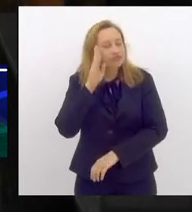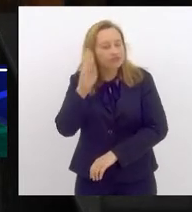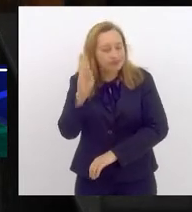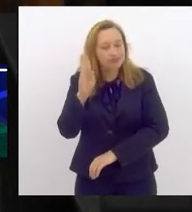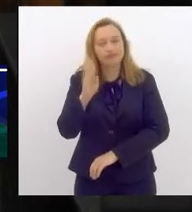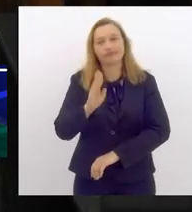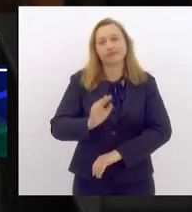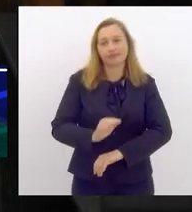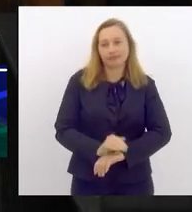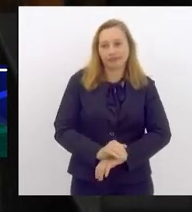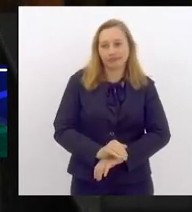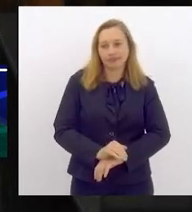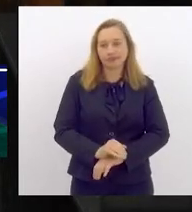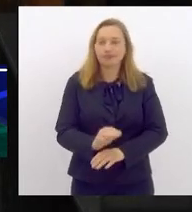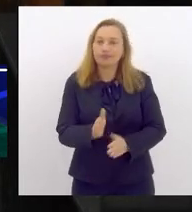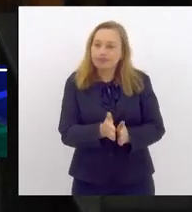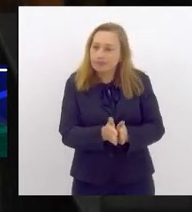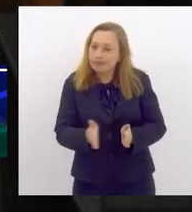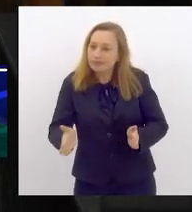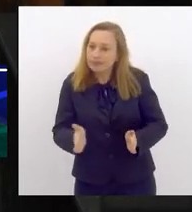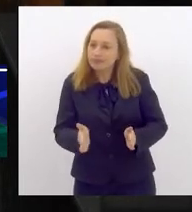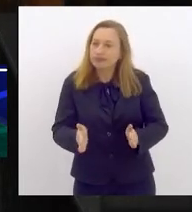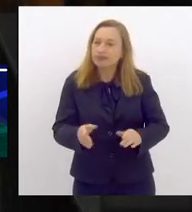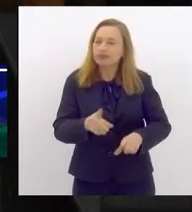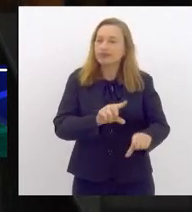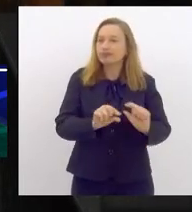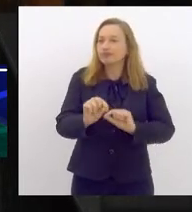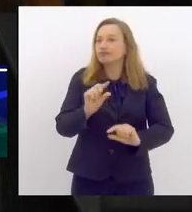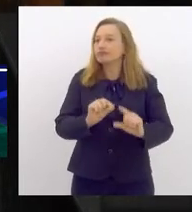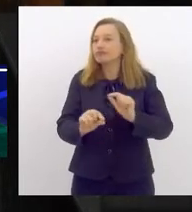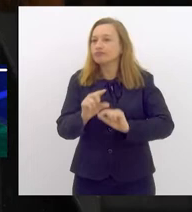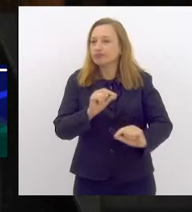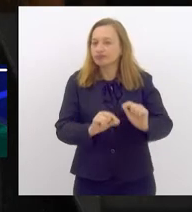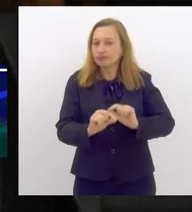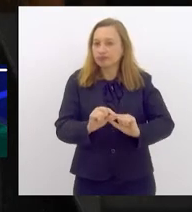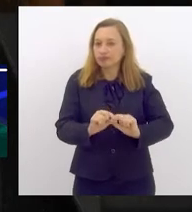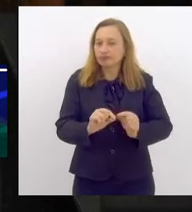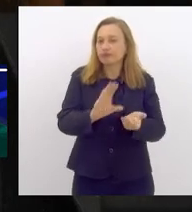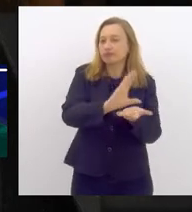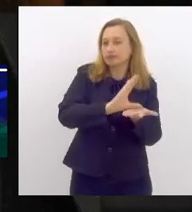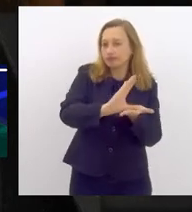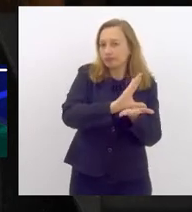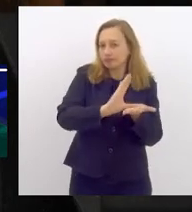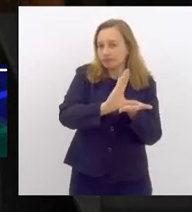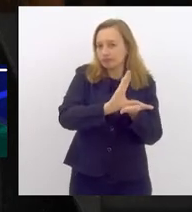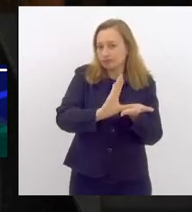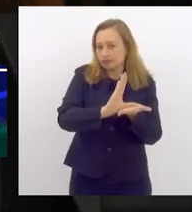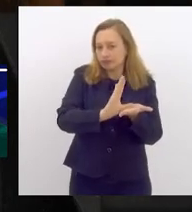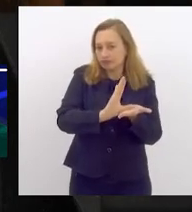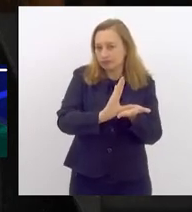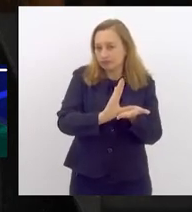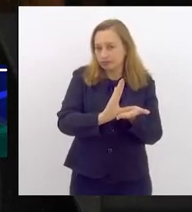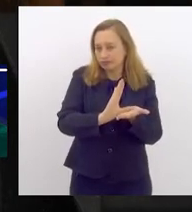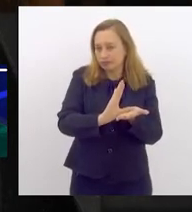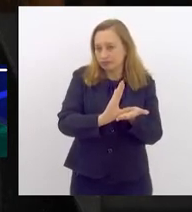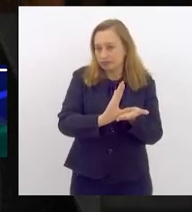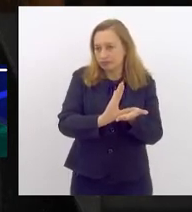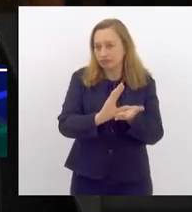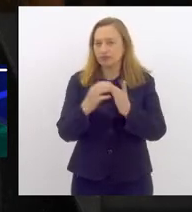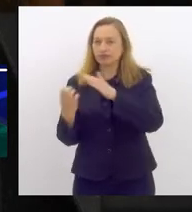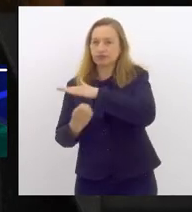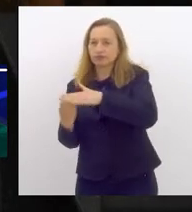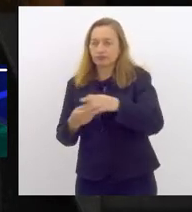principalmente o processo de seleção dos conselheiros das agências